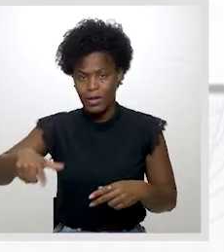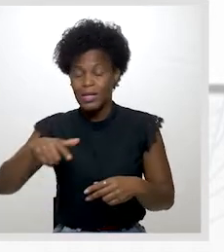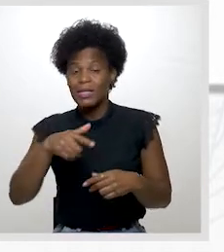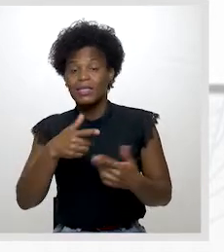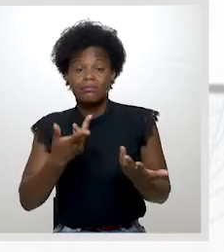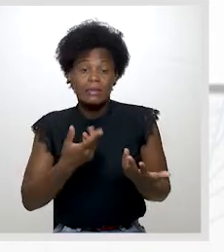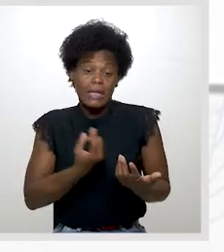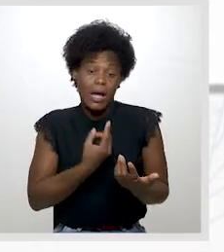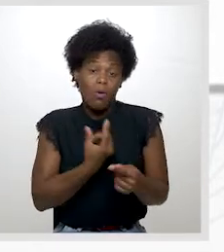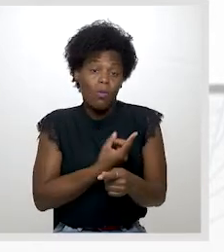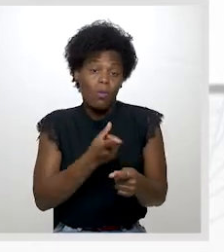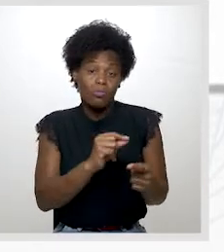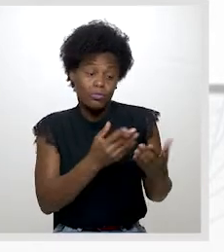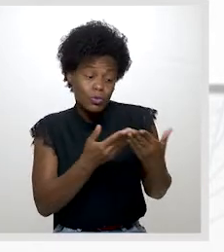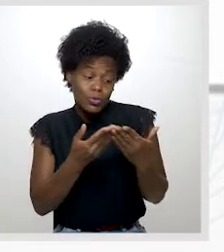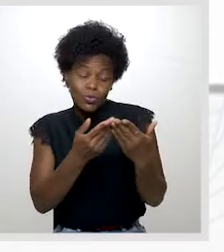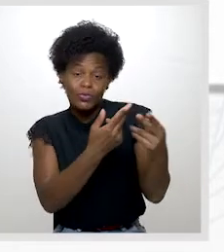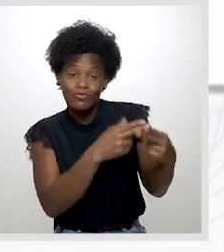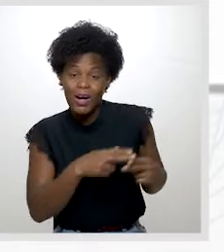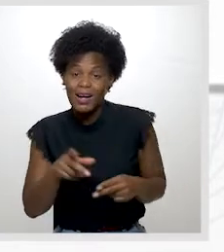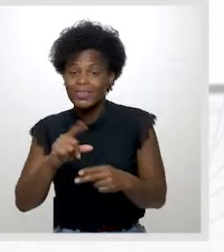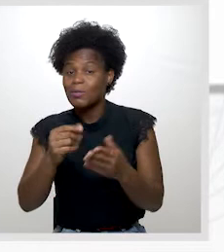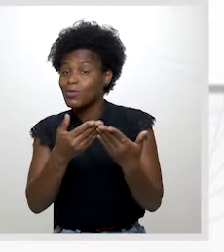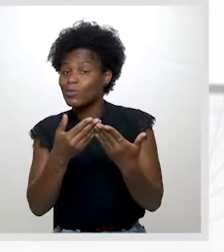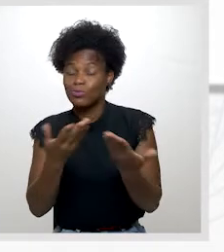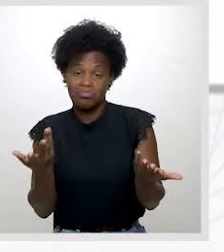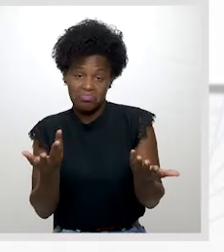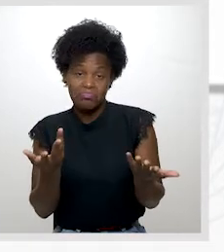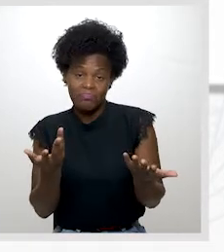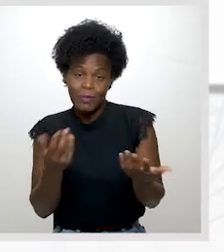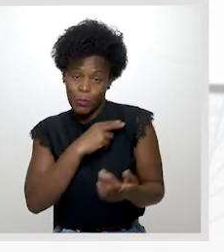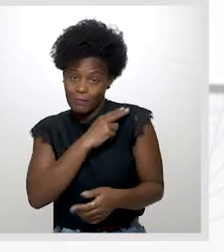línguas, sendo objeto de vários estudos acadêmicos.